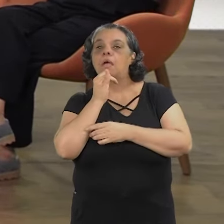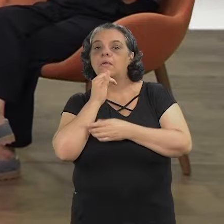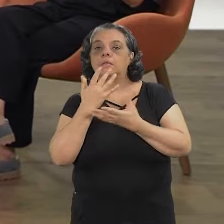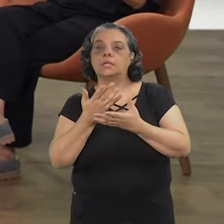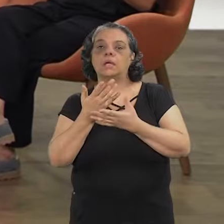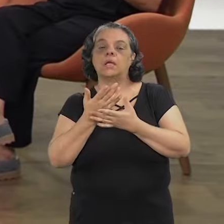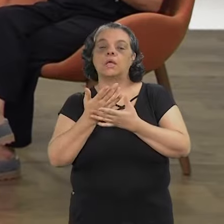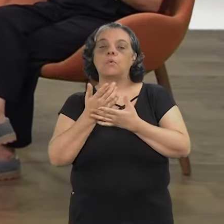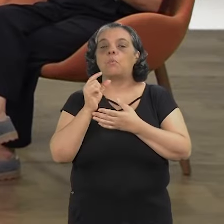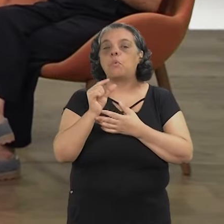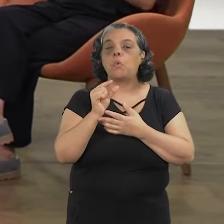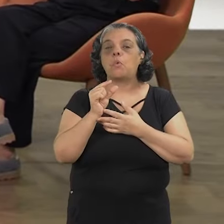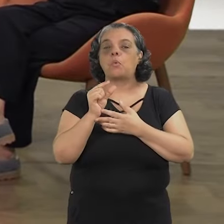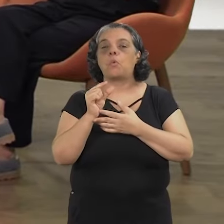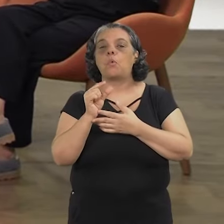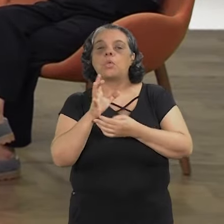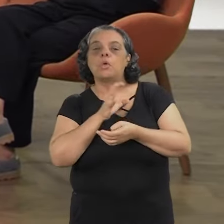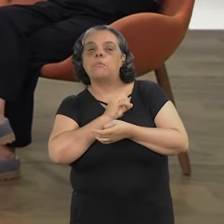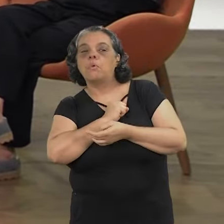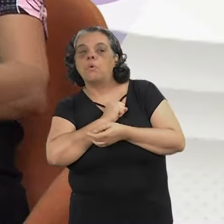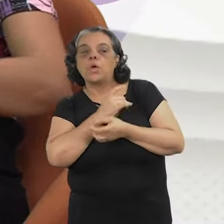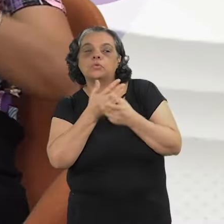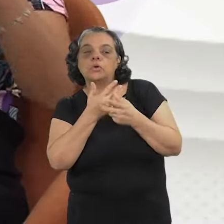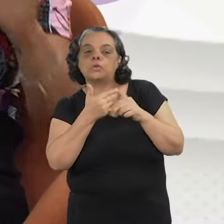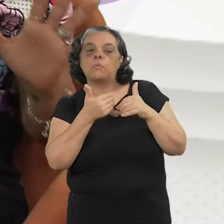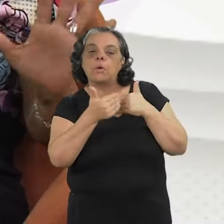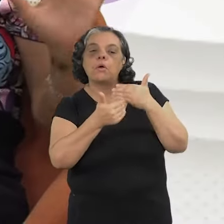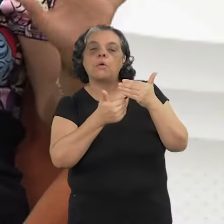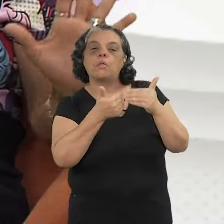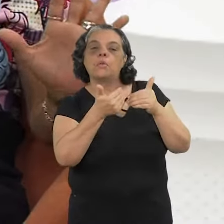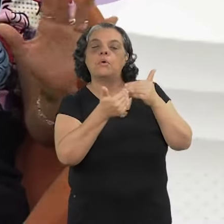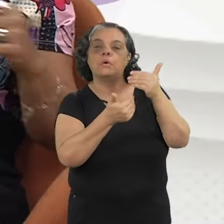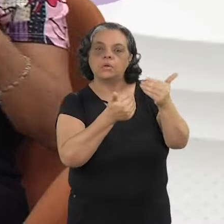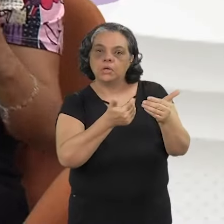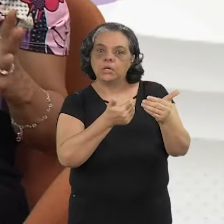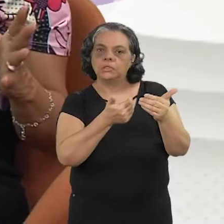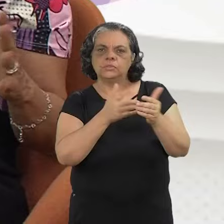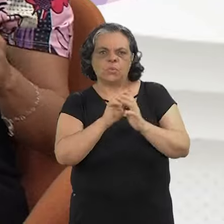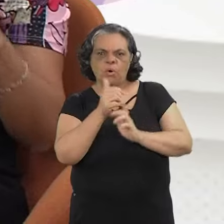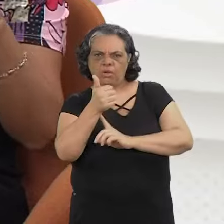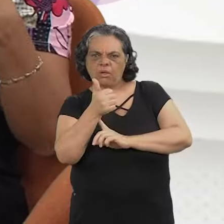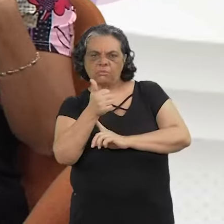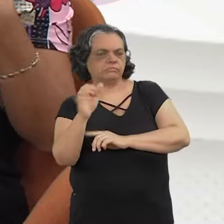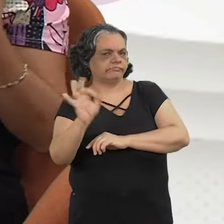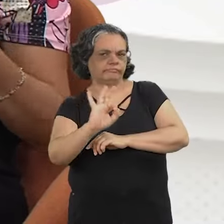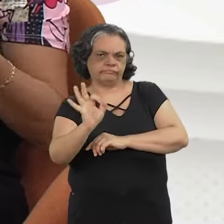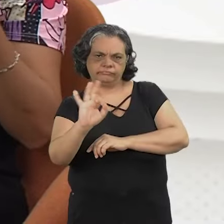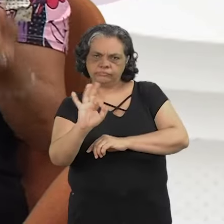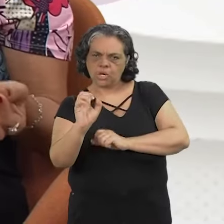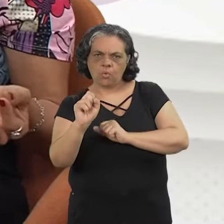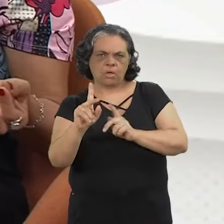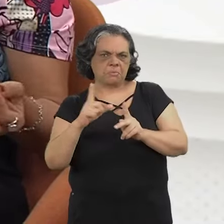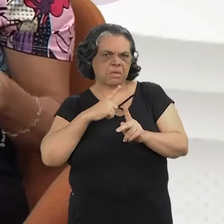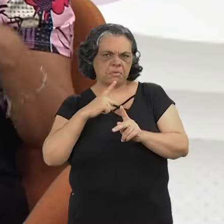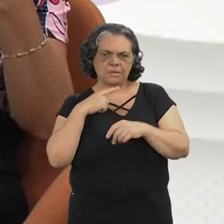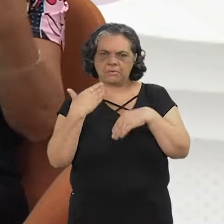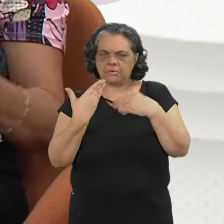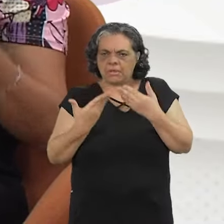sendo um pouco romântico de achar que as coisas estão melhorando e que elas estão Ok não estão Ok a melhoria no meu entendimento é muito